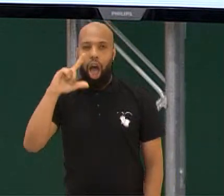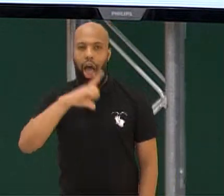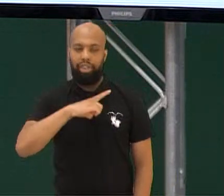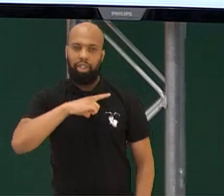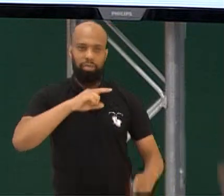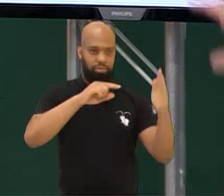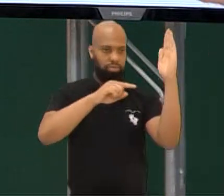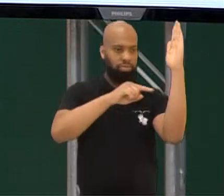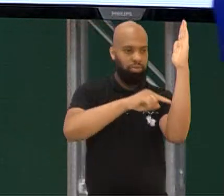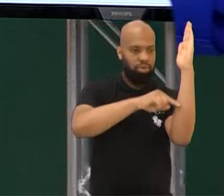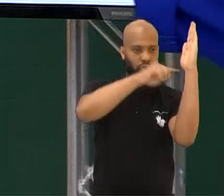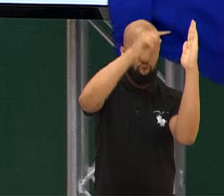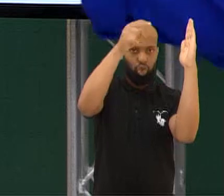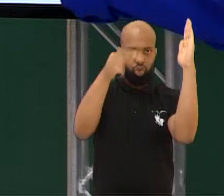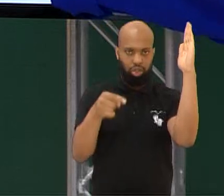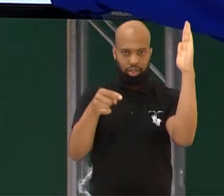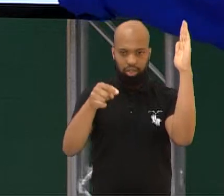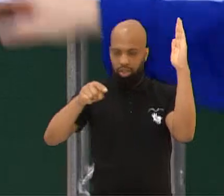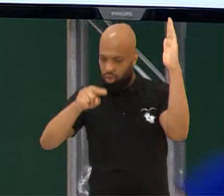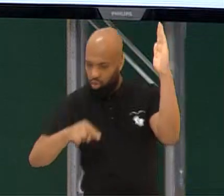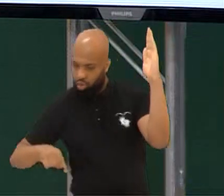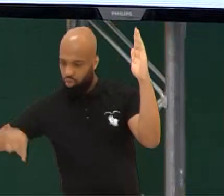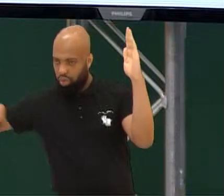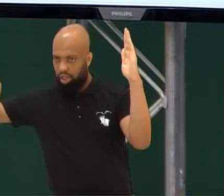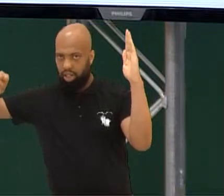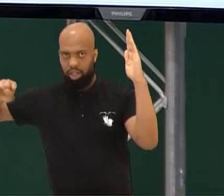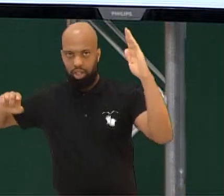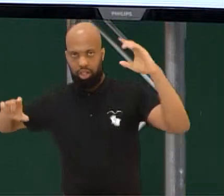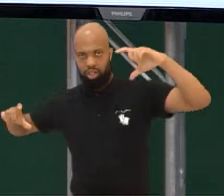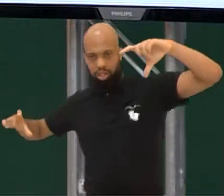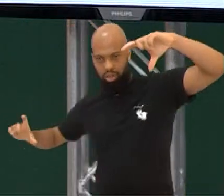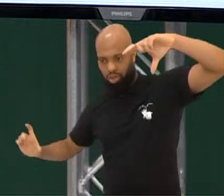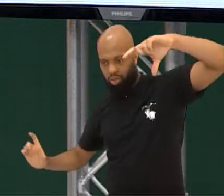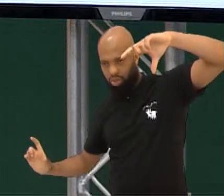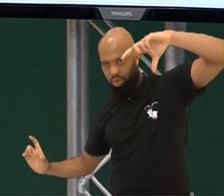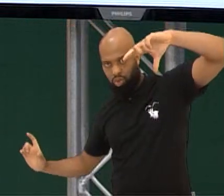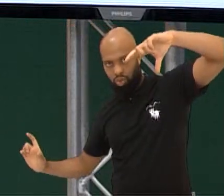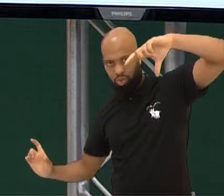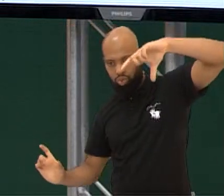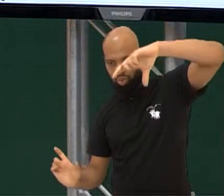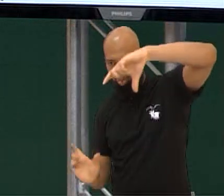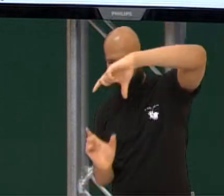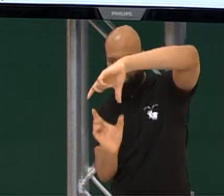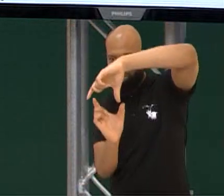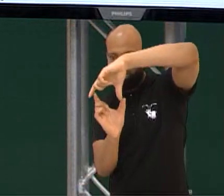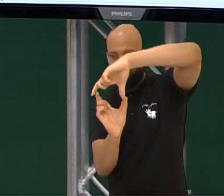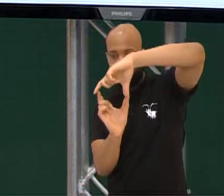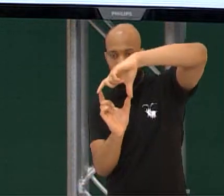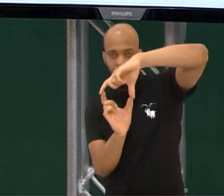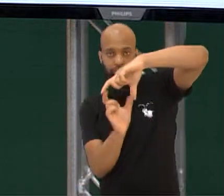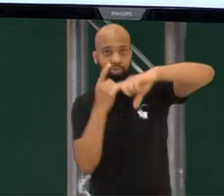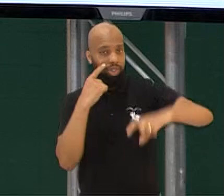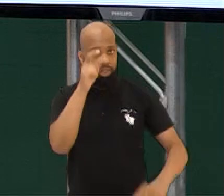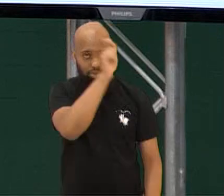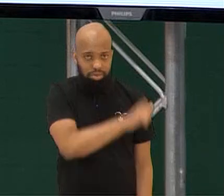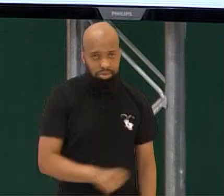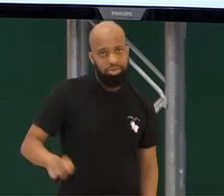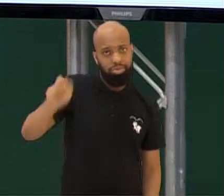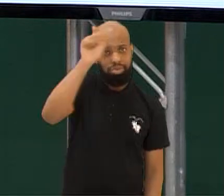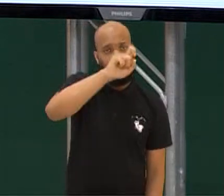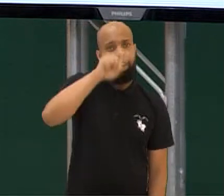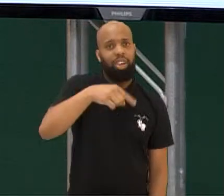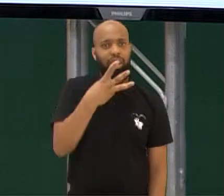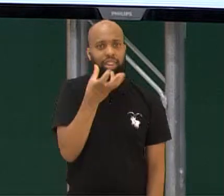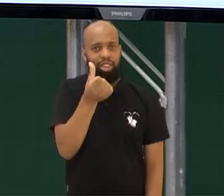uma circunferência. O gráfico está ali mesmo, exatamente. O gráfico está ali. E aqui fechou os 360